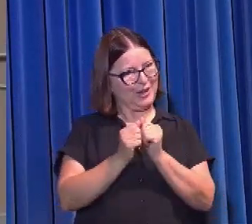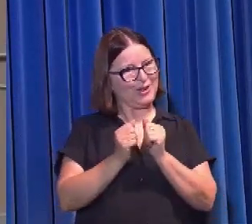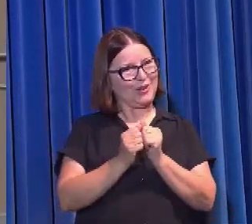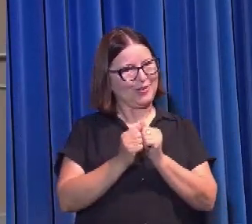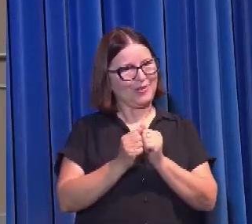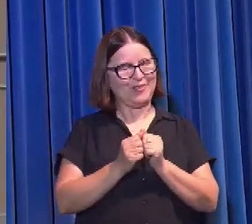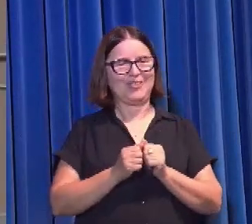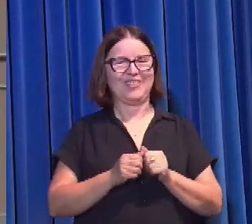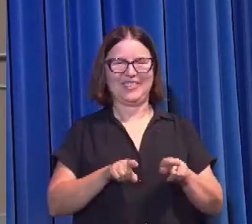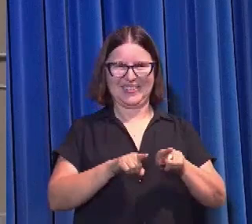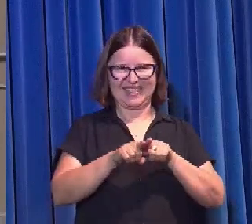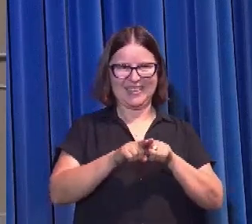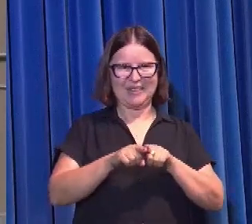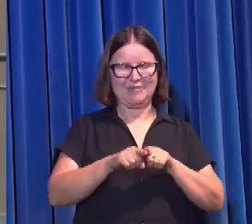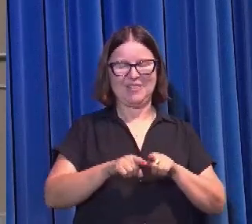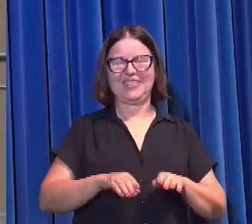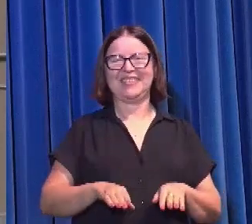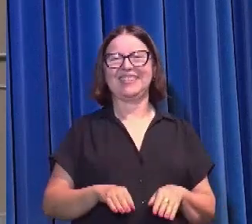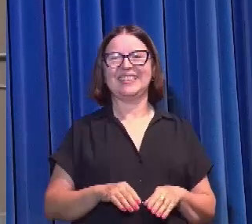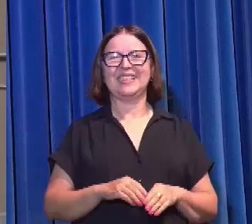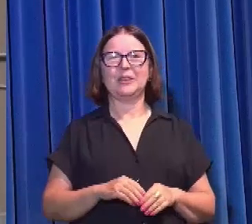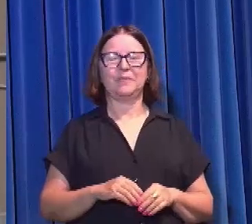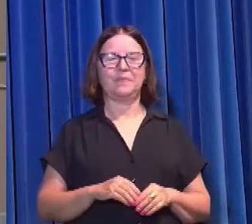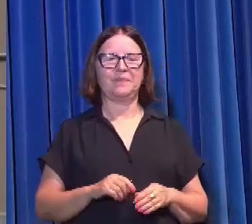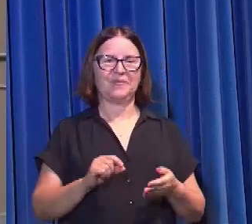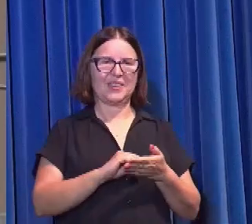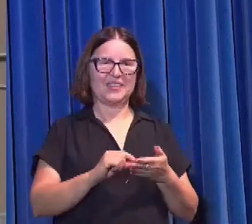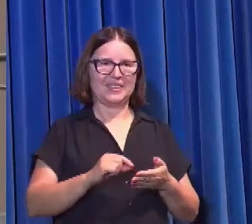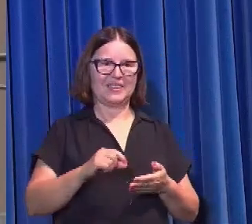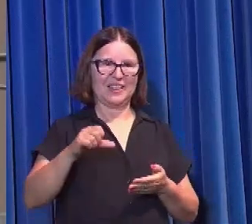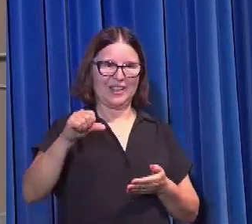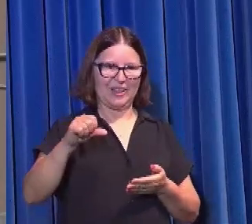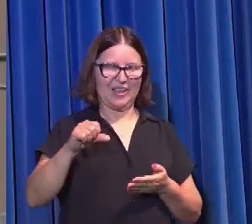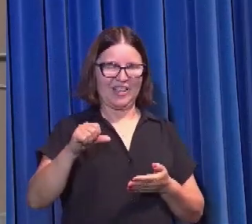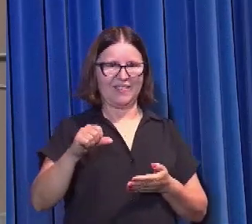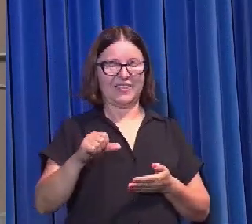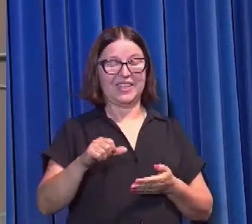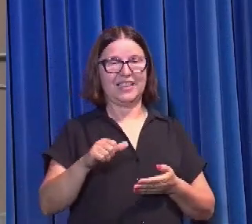no Senhor. Ok? Versículos 9 e 10.